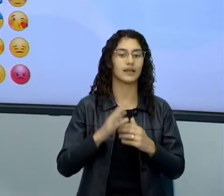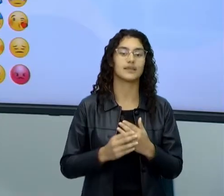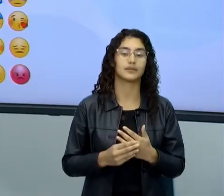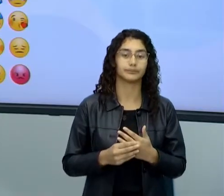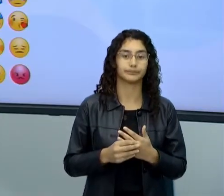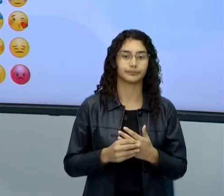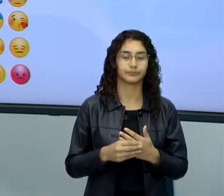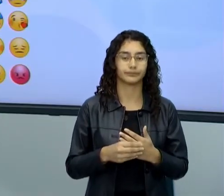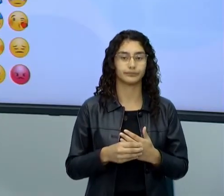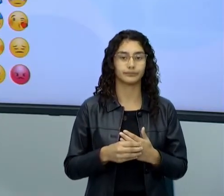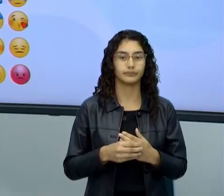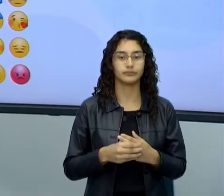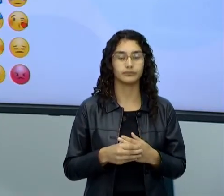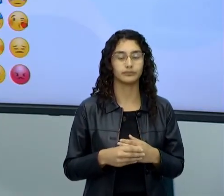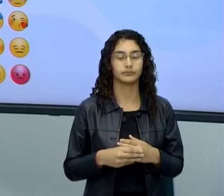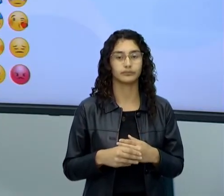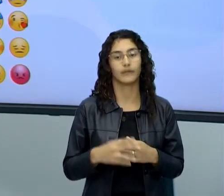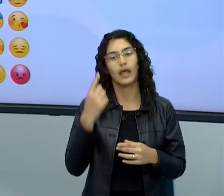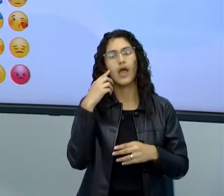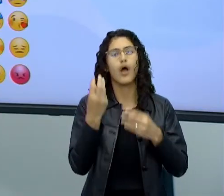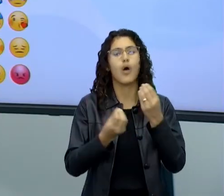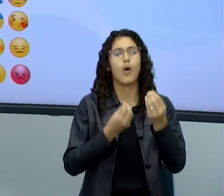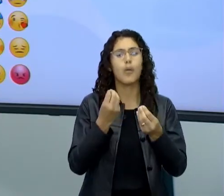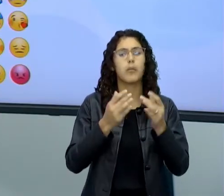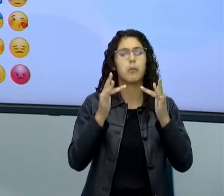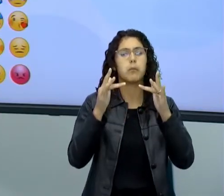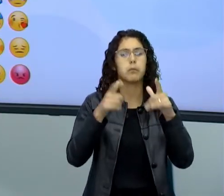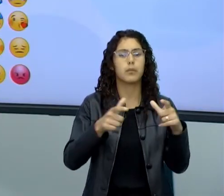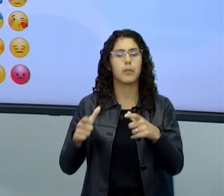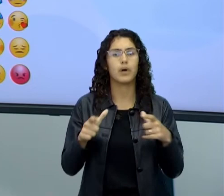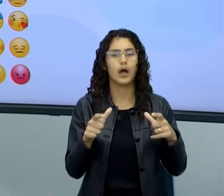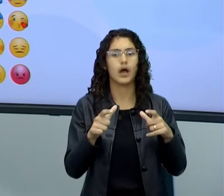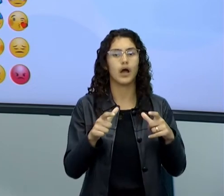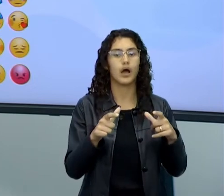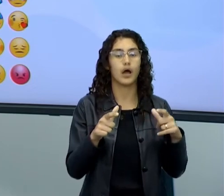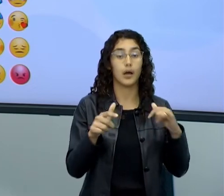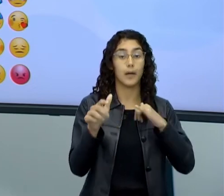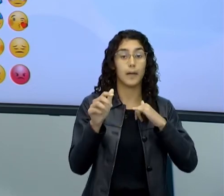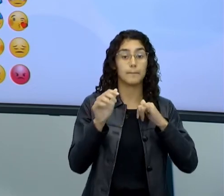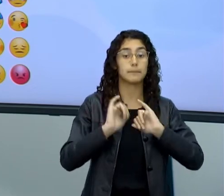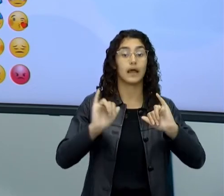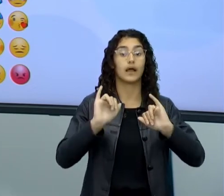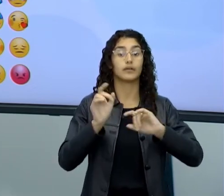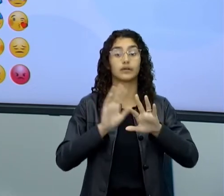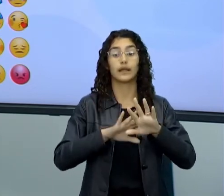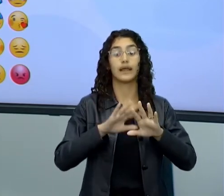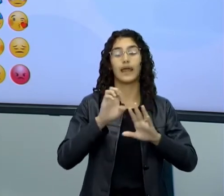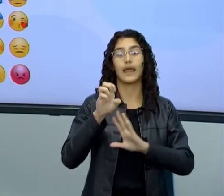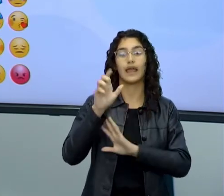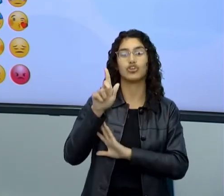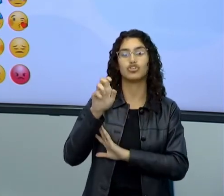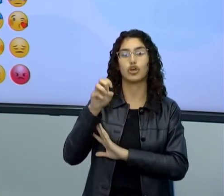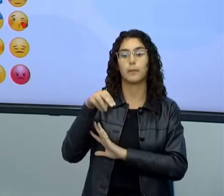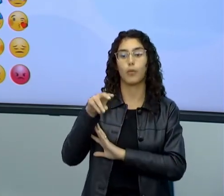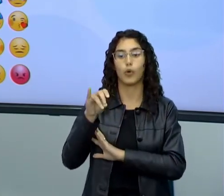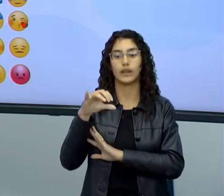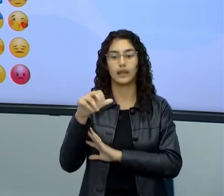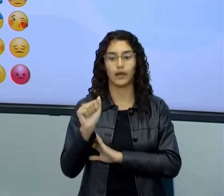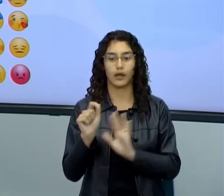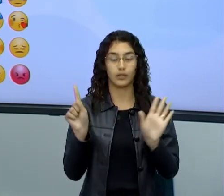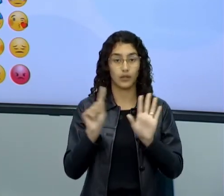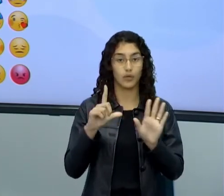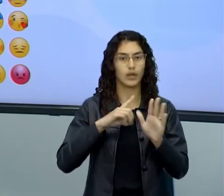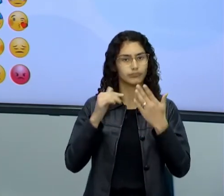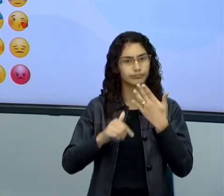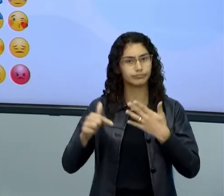Então a ideia é como é que esses canais... Na verdade, a imprensa aqui que a gente está tratando nem é hegemônica, né? Ela tem grande alcance.